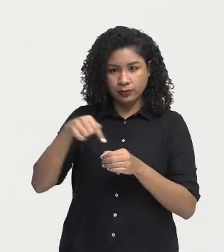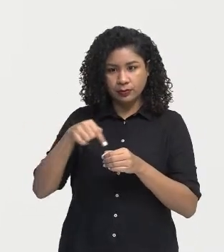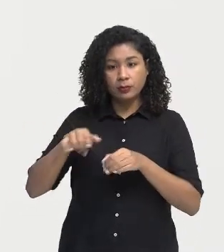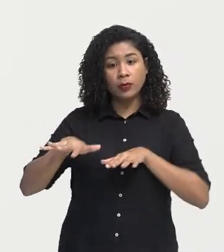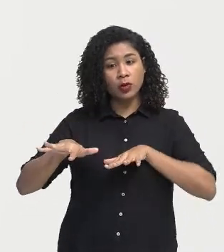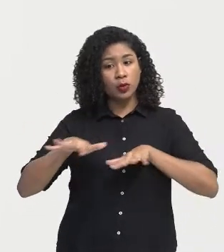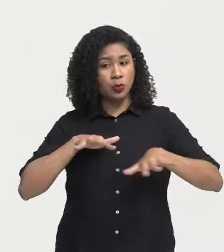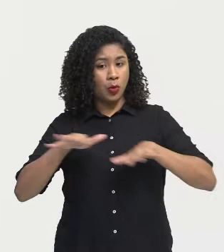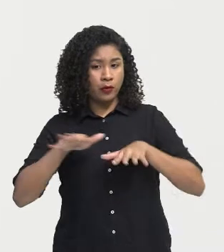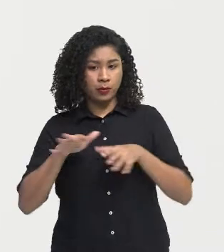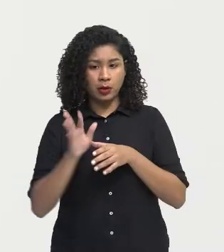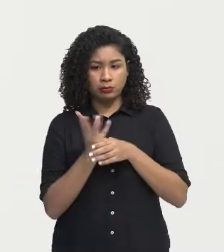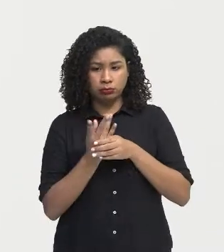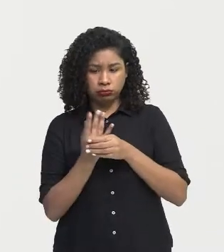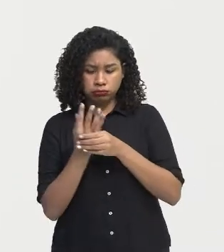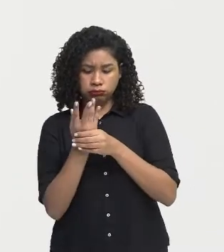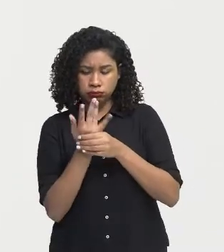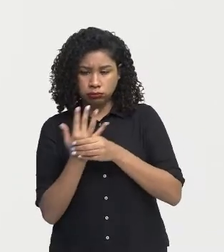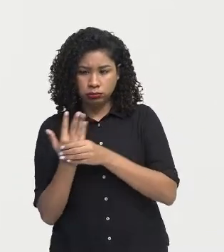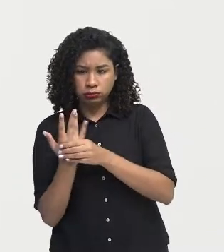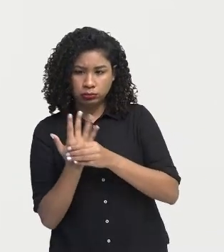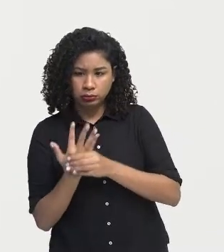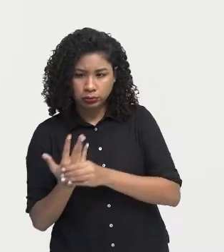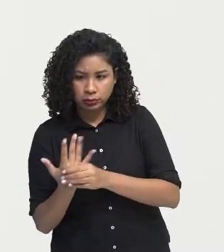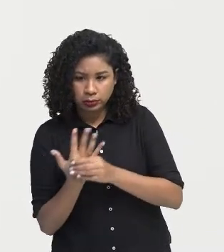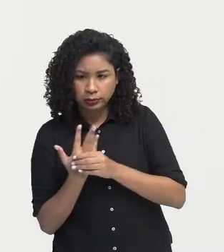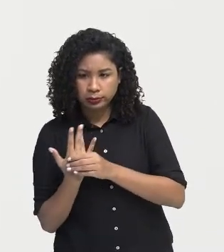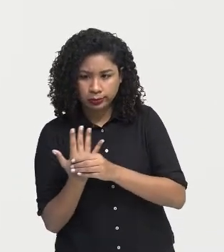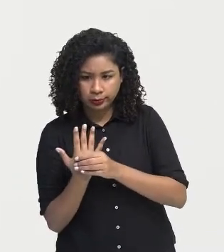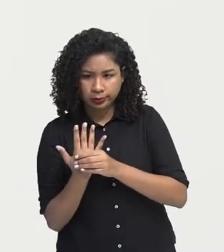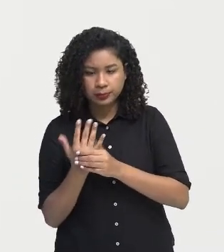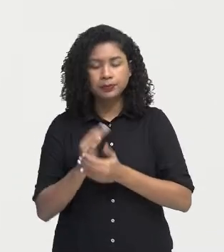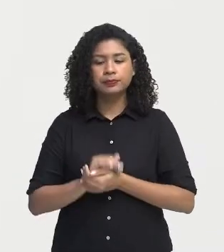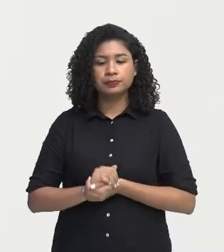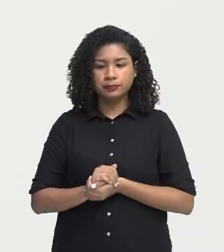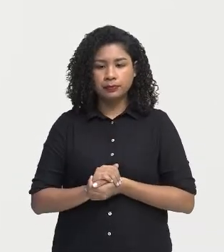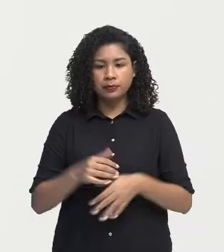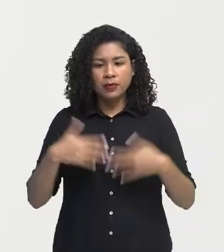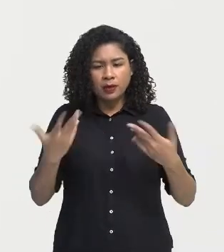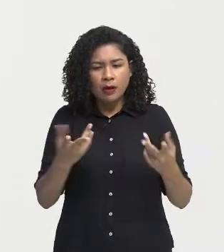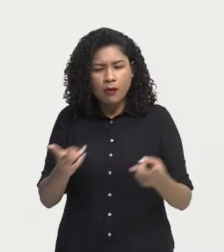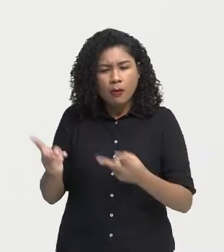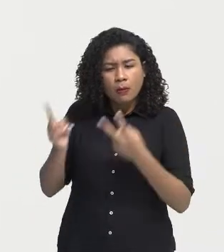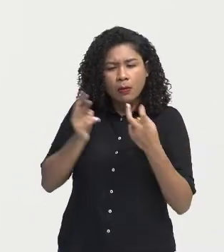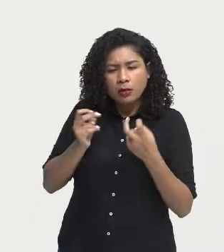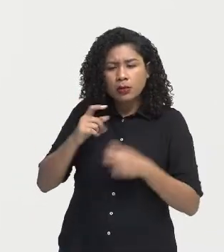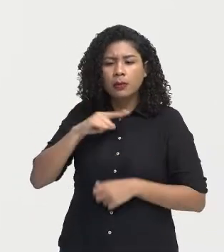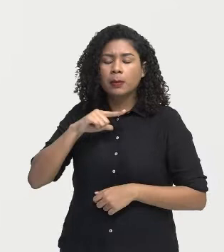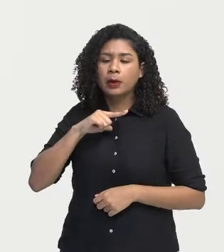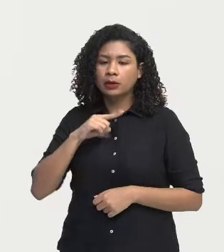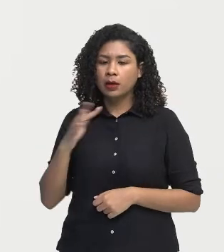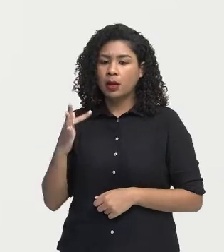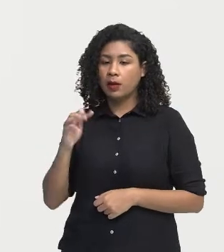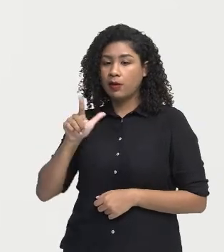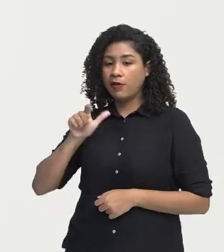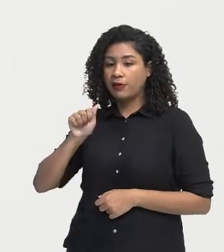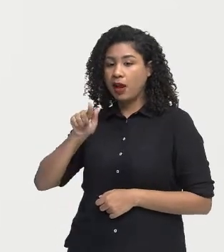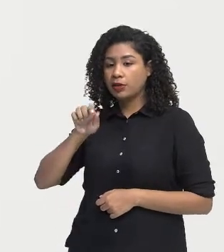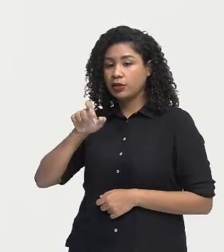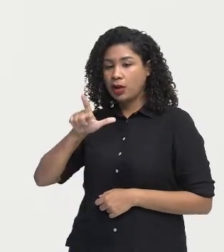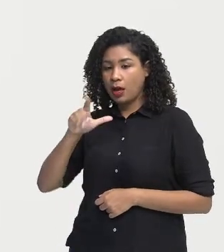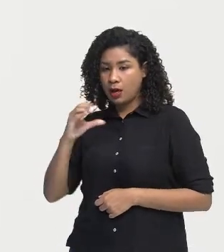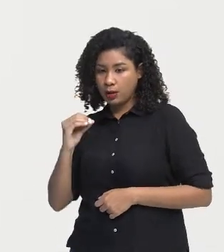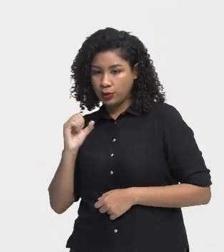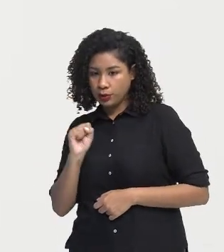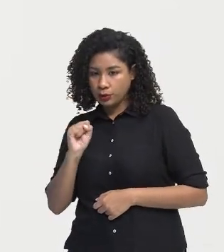de flagelos e cílios. Né? Então, a gente vai observar que os flagelos e os cílios, eles